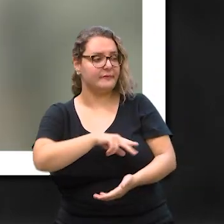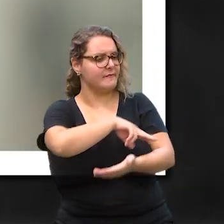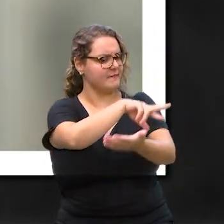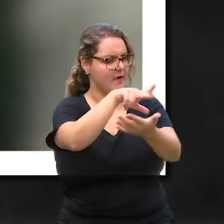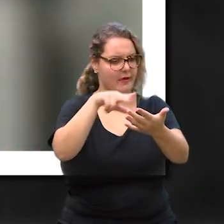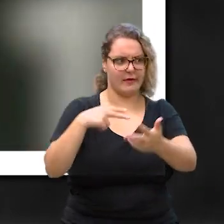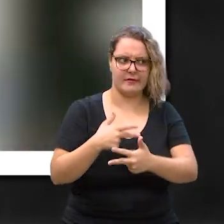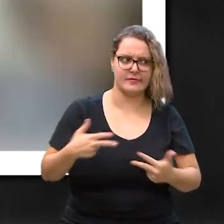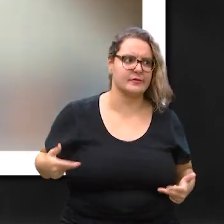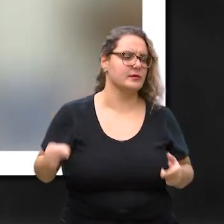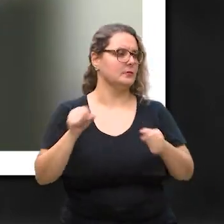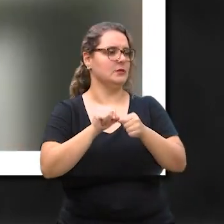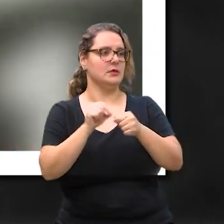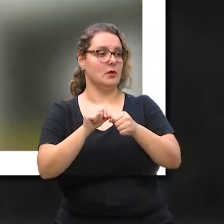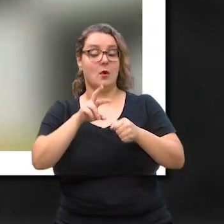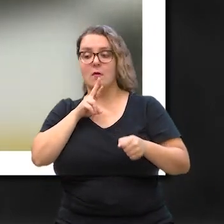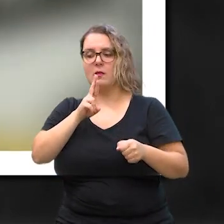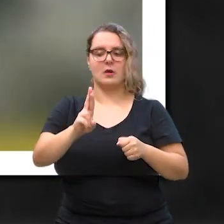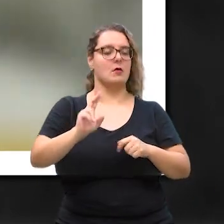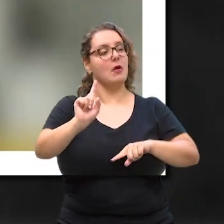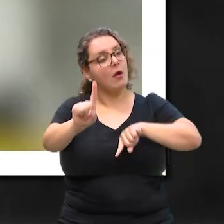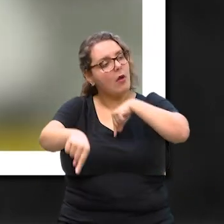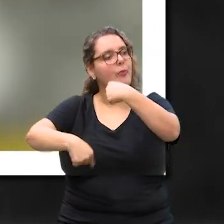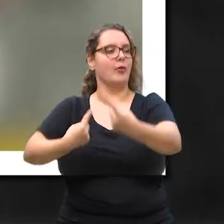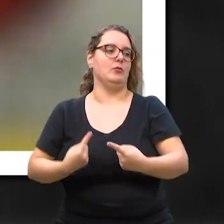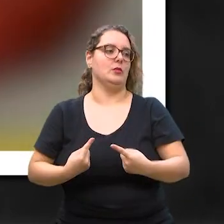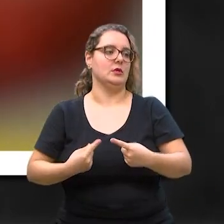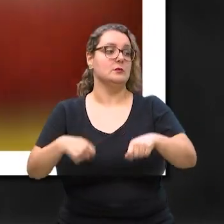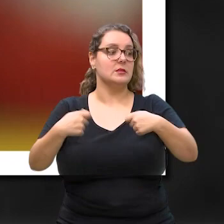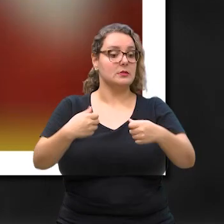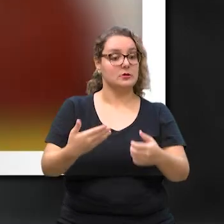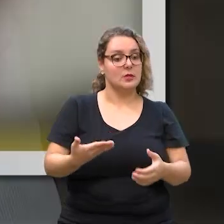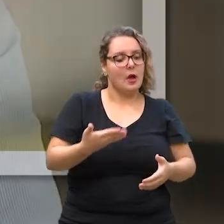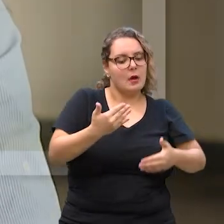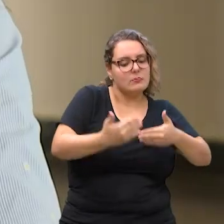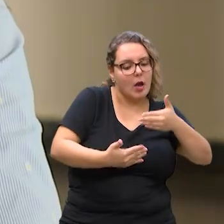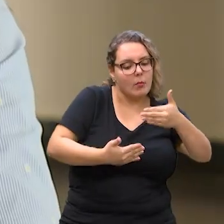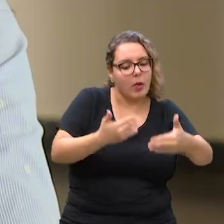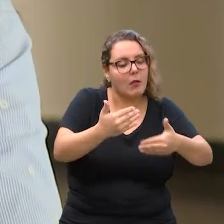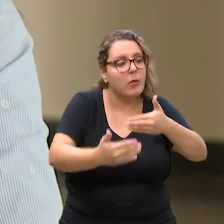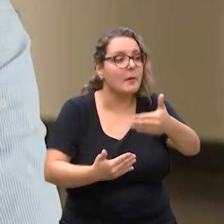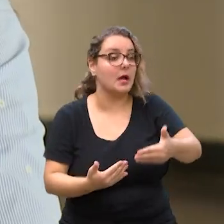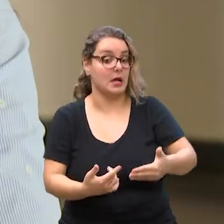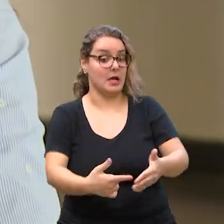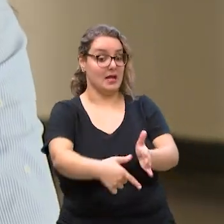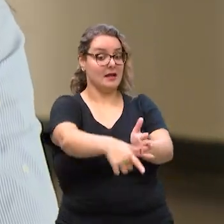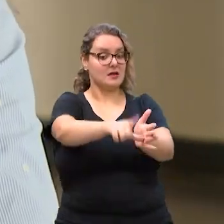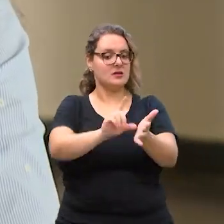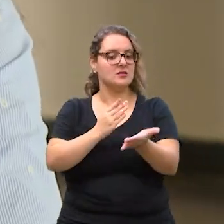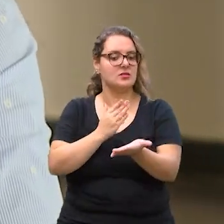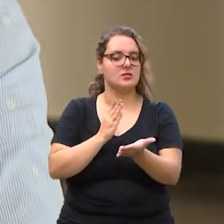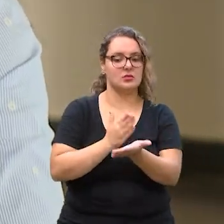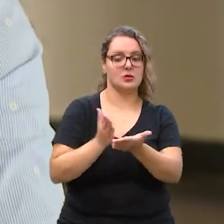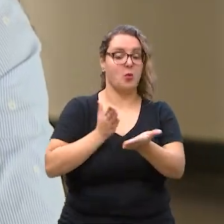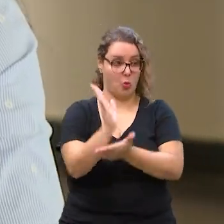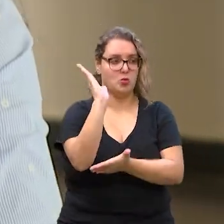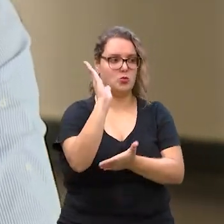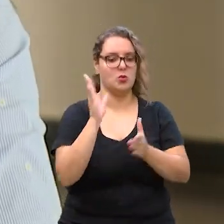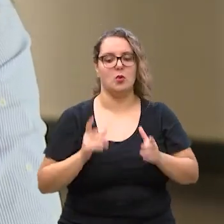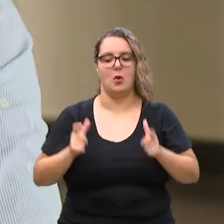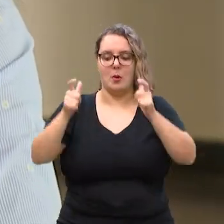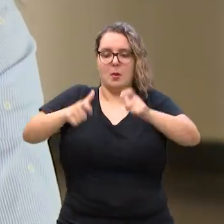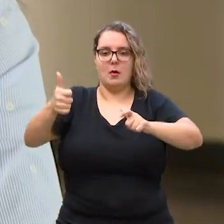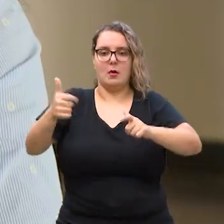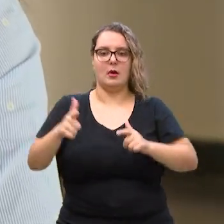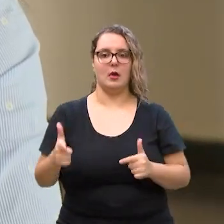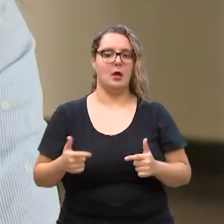primeiro lugar, o resultado é uma consequência. A gente tem que lidar com todo o processo. Então, antes de ganhar o primeiro lugar, o atleta tem que entrar na quadra, tem que